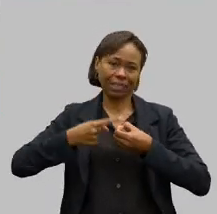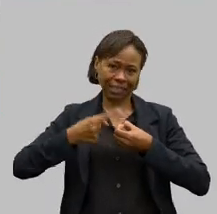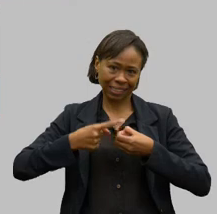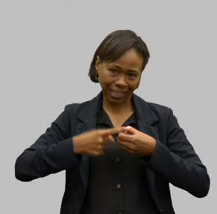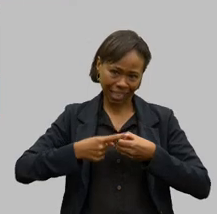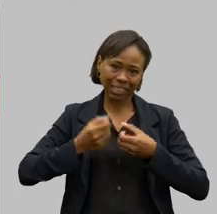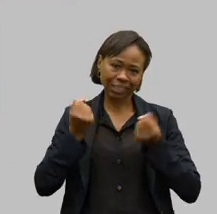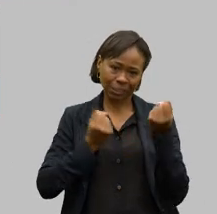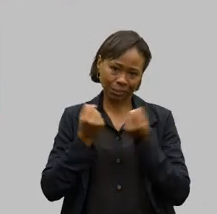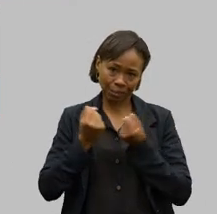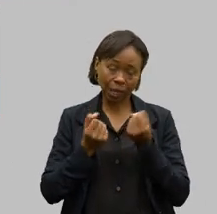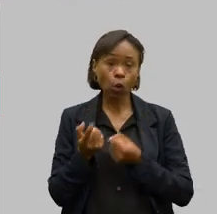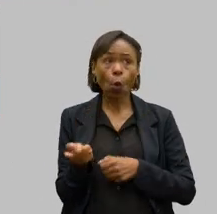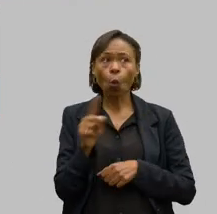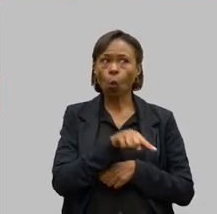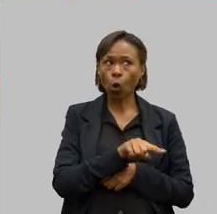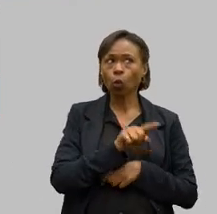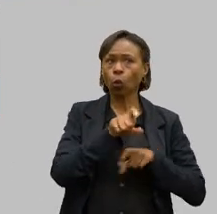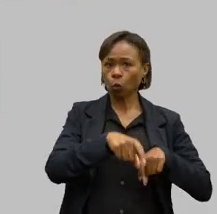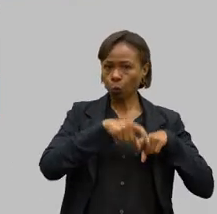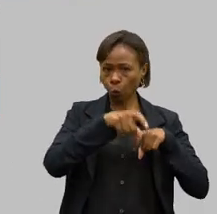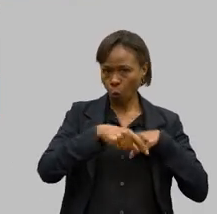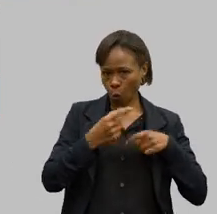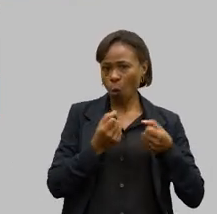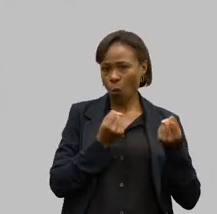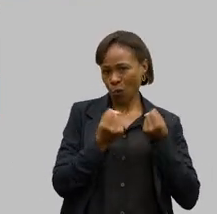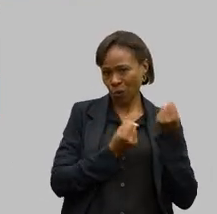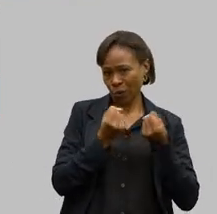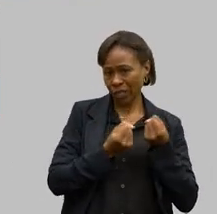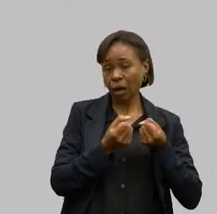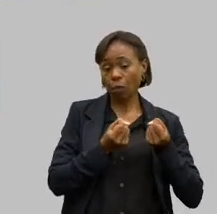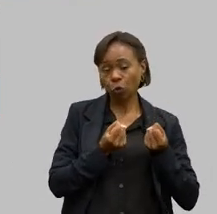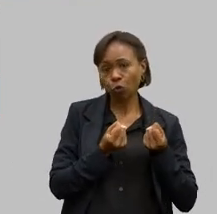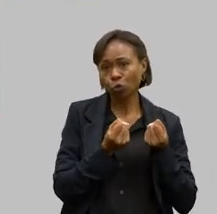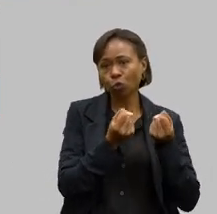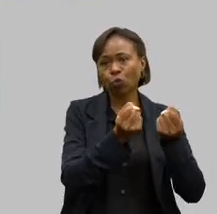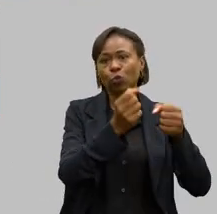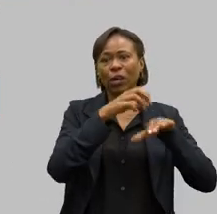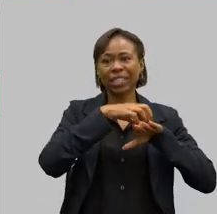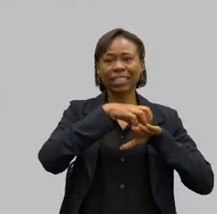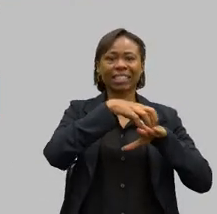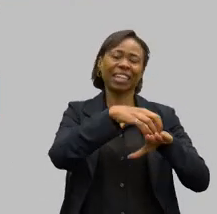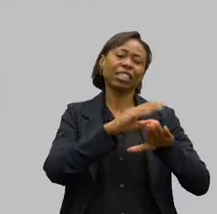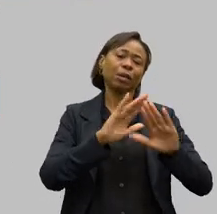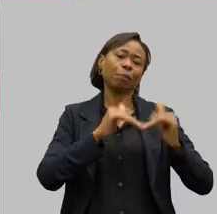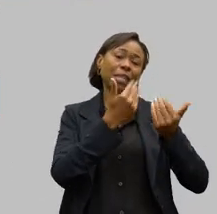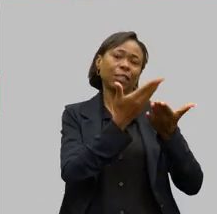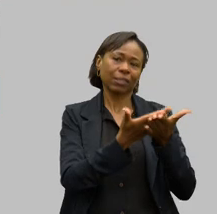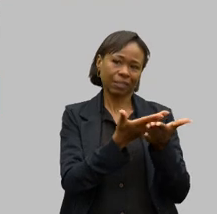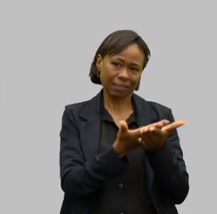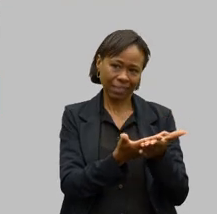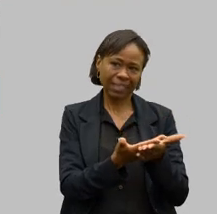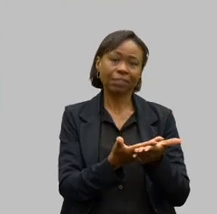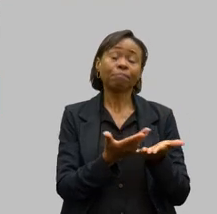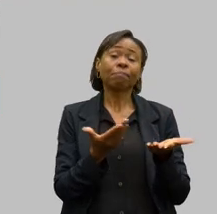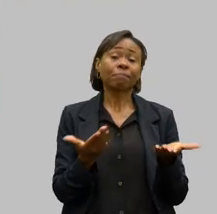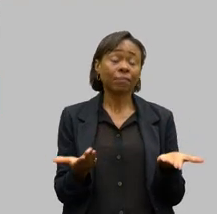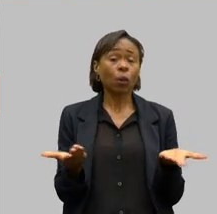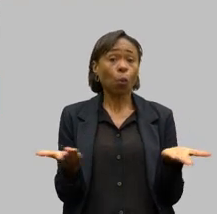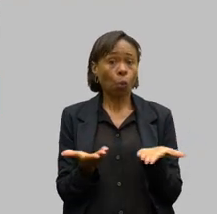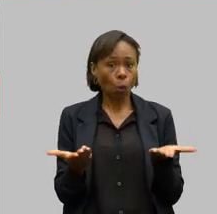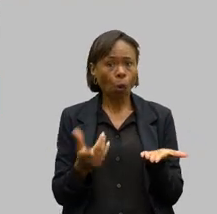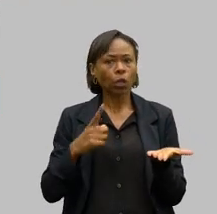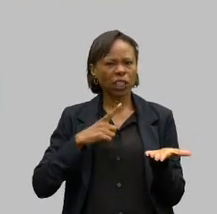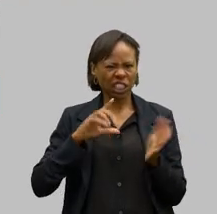o transporte rural, a gente entende que é o transporte para levar o estudante para a escola. Então, hoje, apesar de termos ampliado,